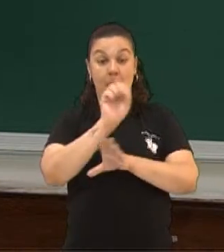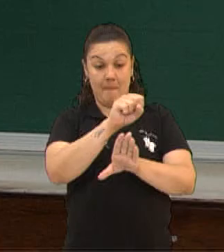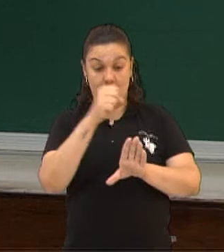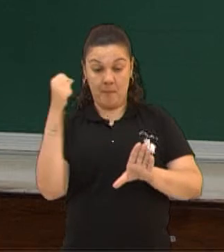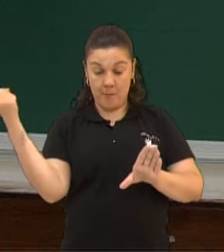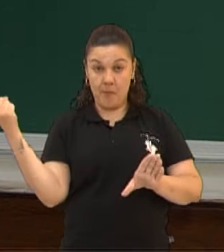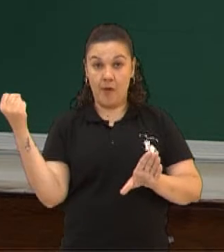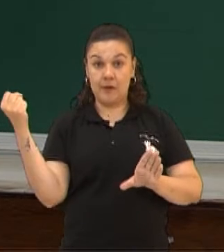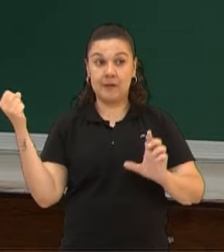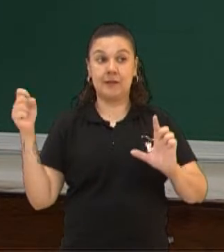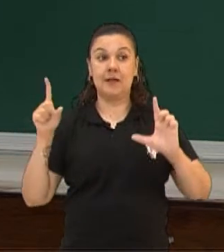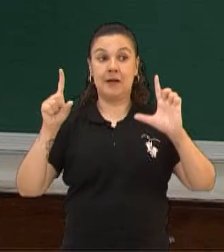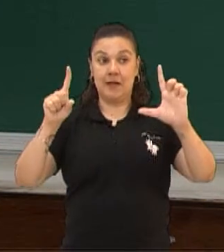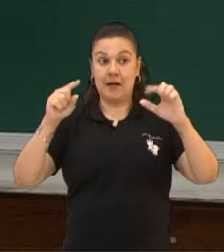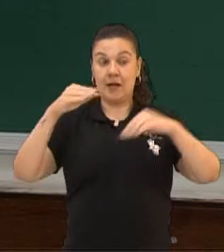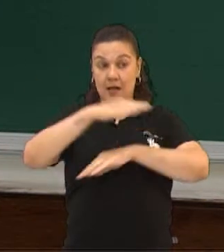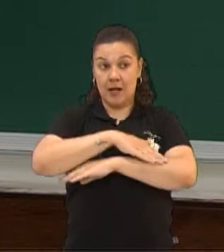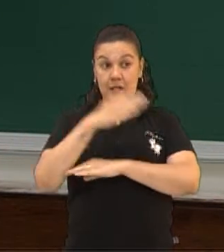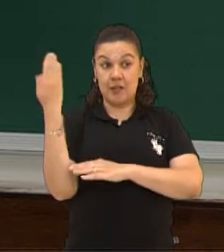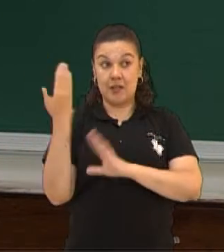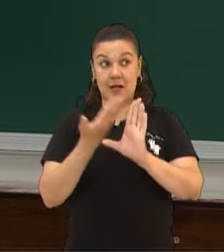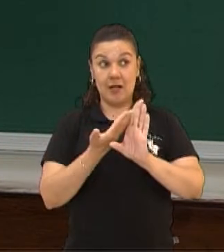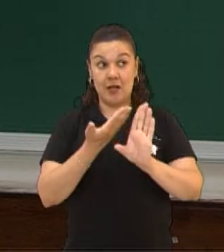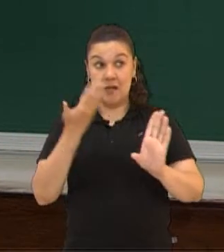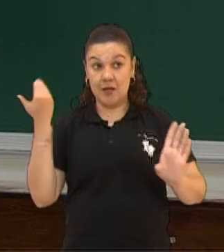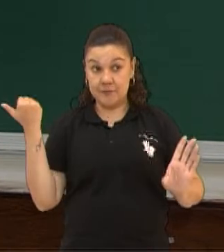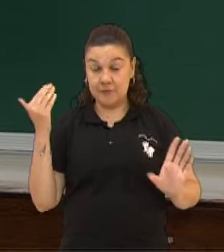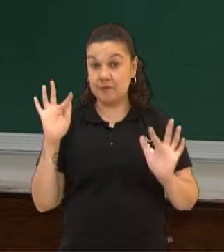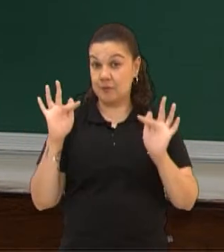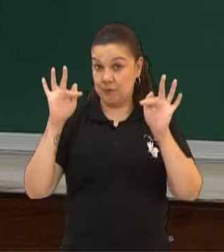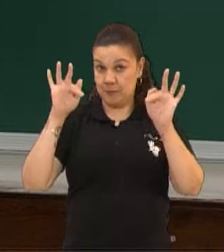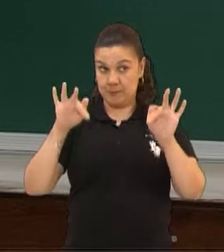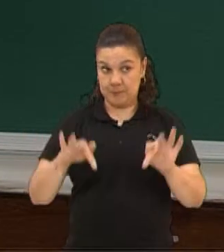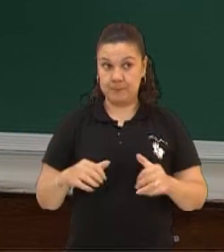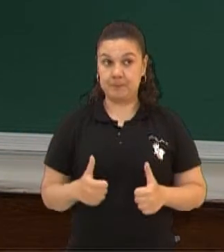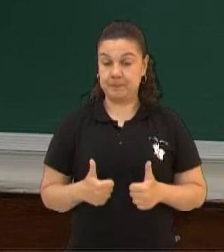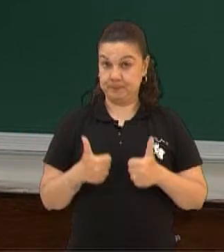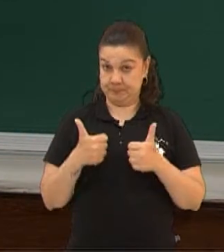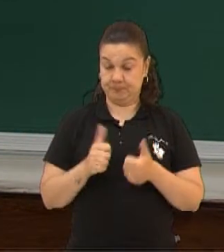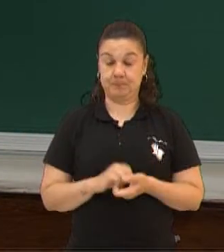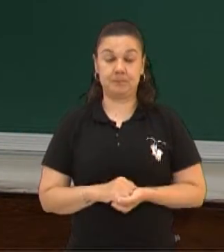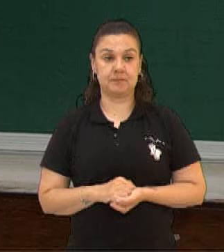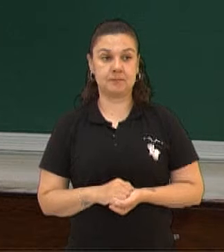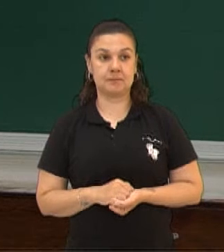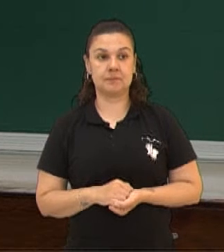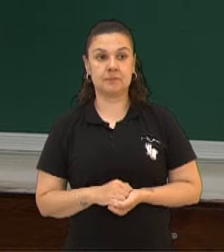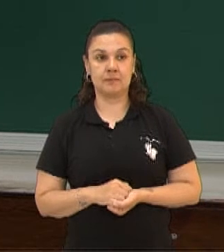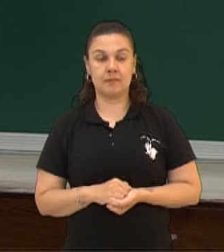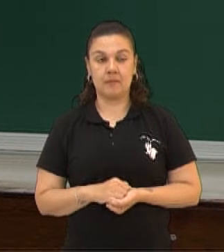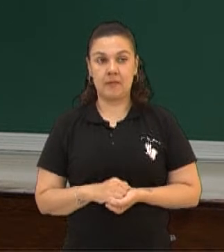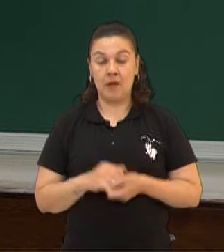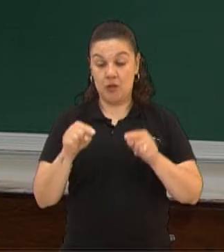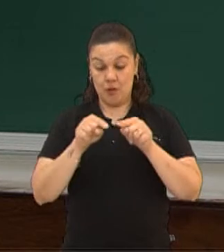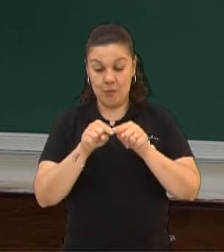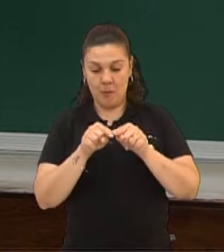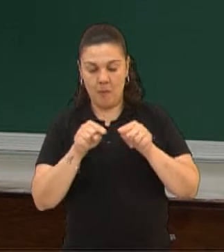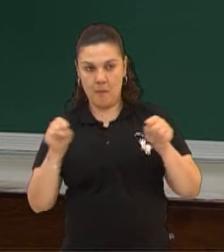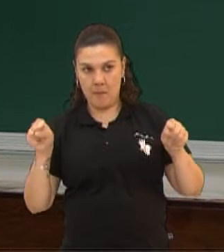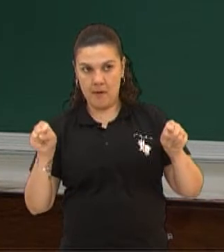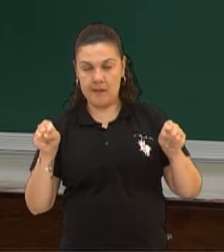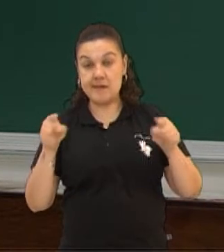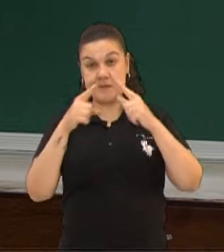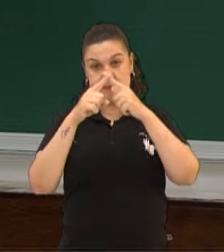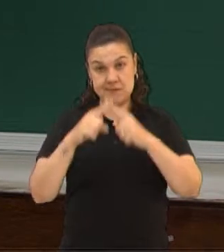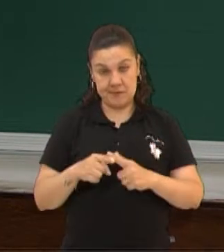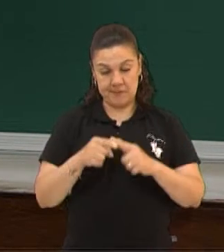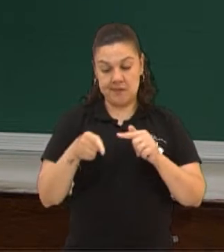e a gente vai tirar esses buracos lá no final, tá bom? Então, ó, base vezes altura, porque